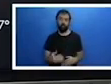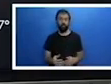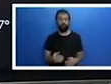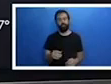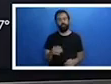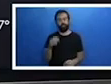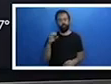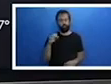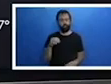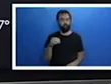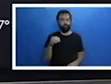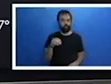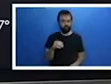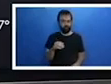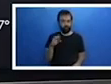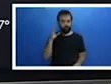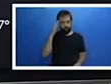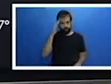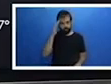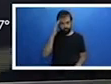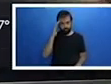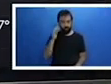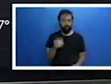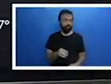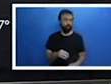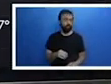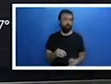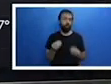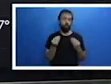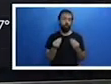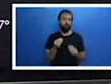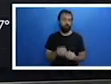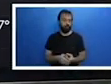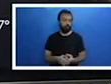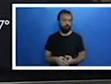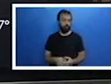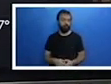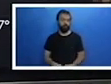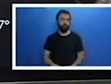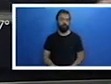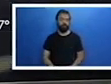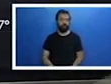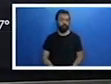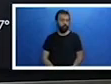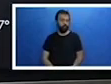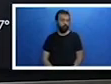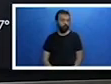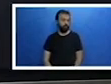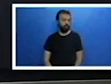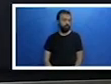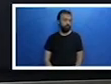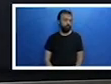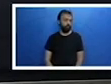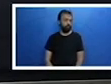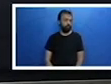ela está fazendo, qual tipo de exercício ela está fazendo e qual capacidade física envolve também nessa prática.